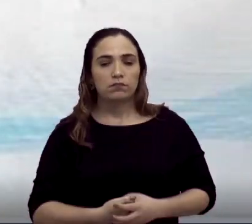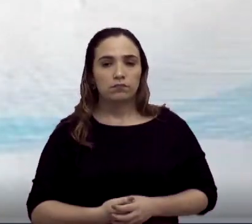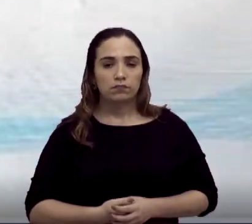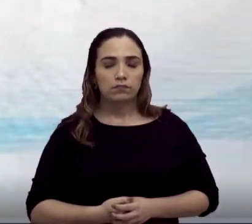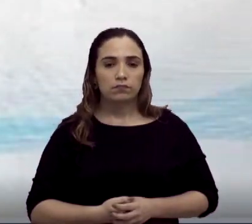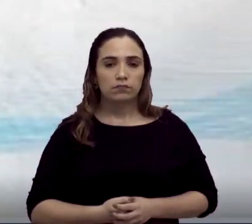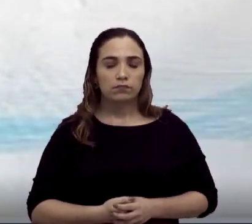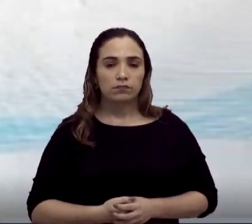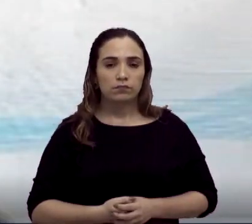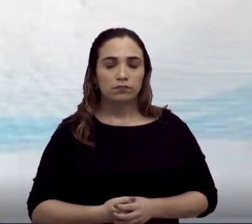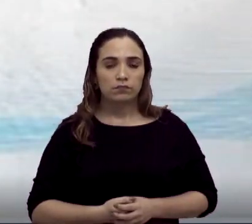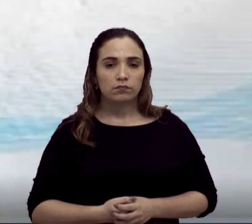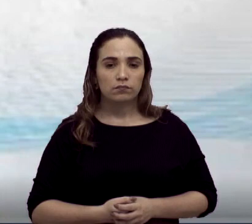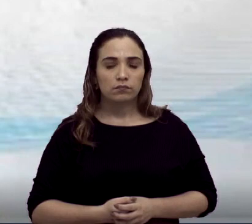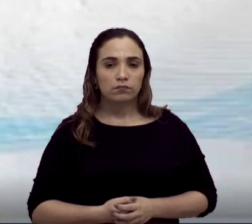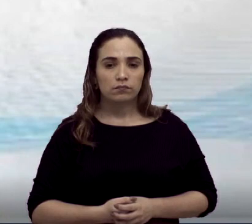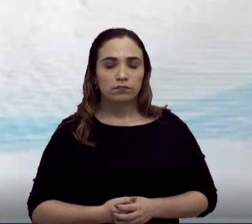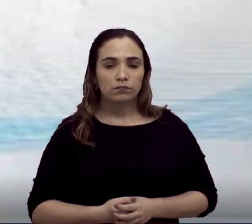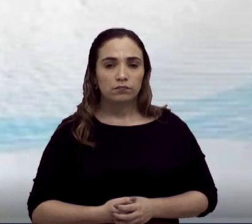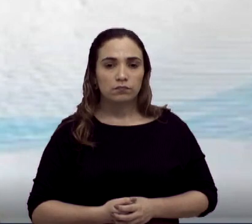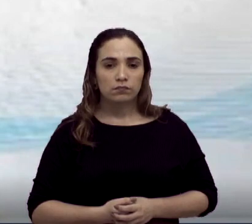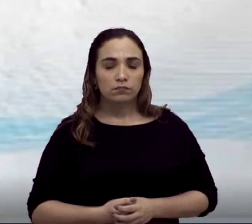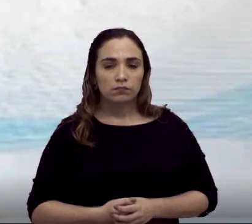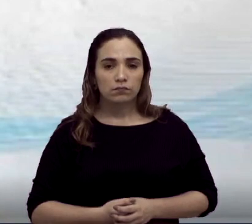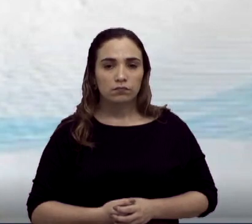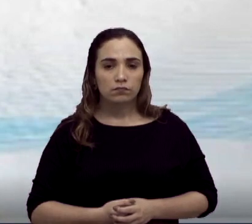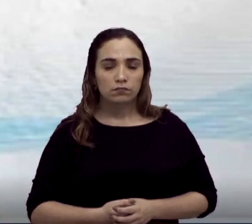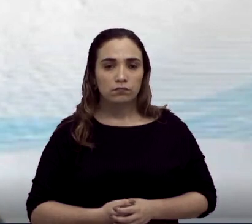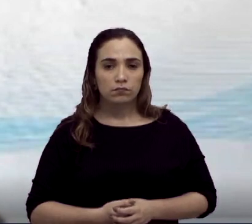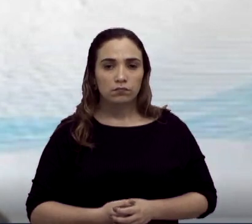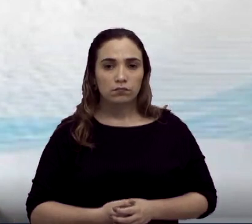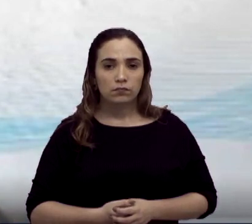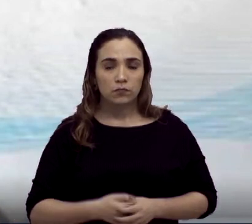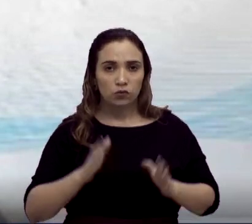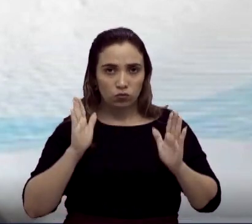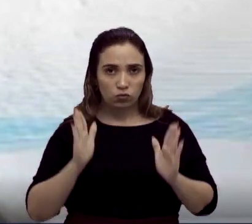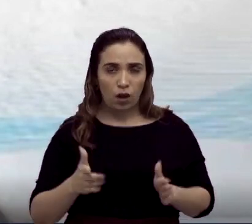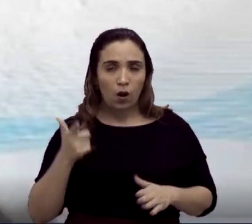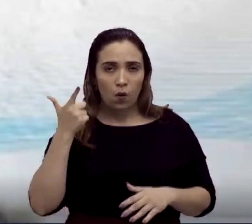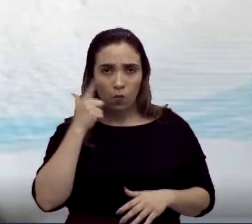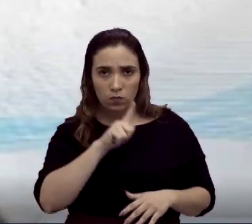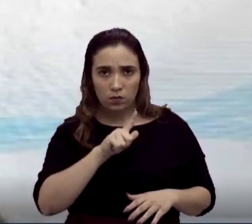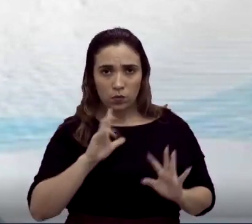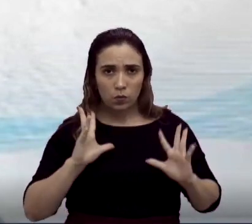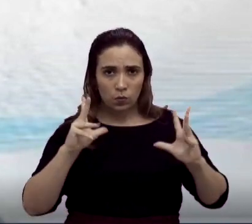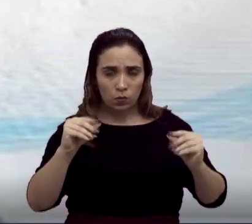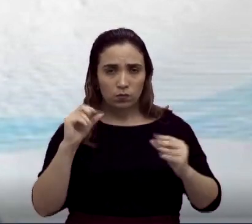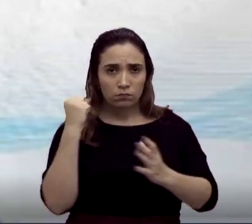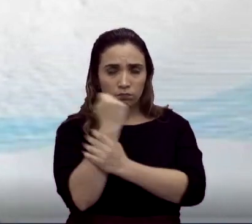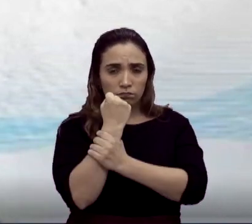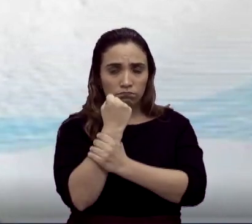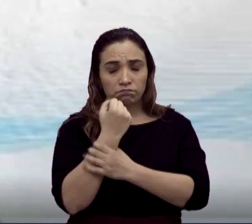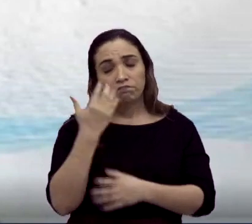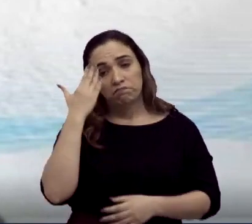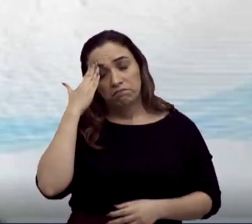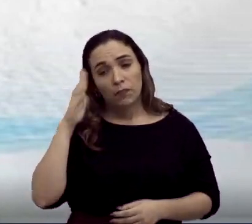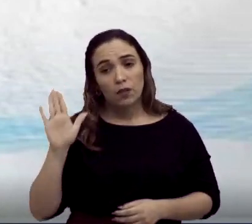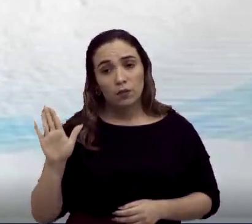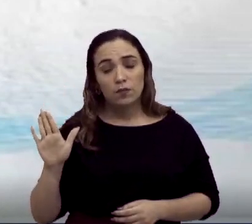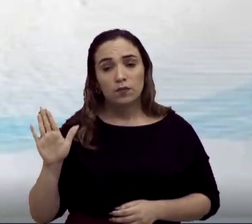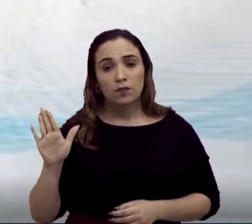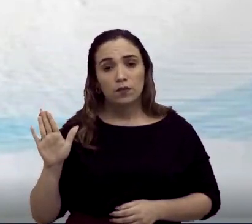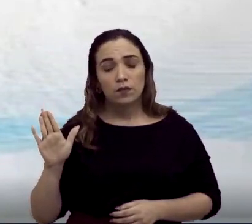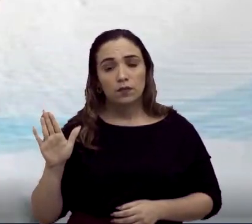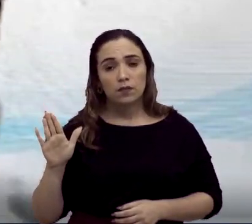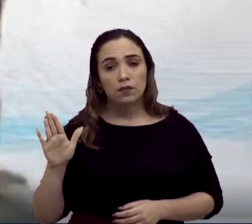vacinei as 100 pessoas. Eu fui eficiente? Não sei. Quando é que eu sei que eu fui eficiente? Se